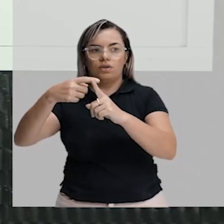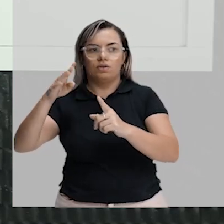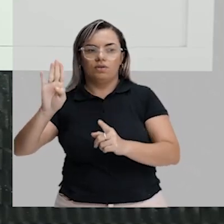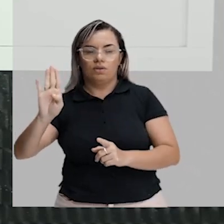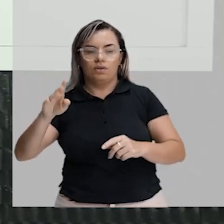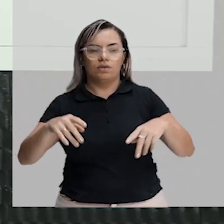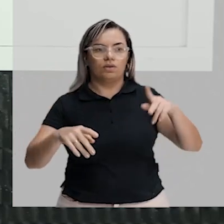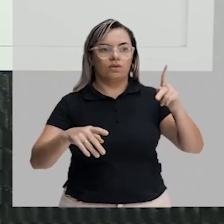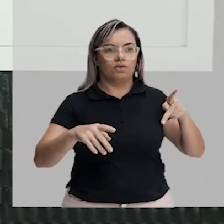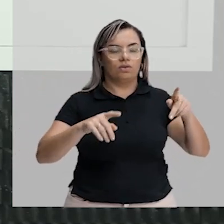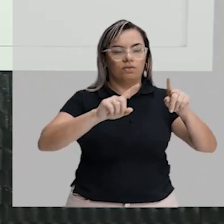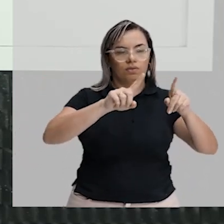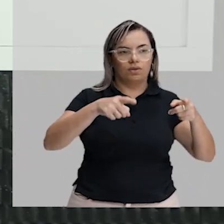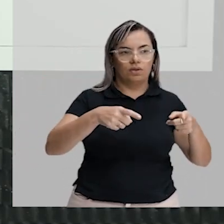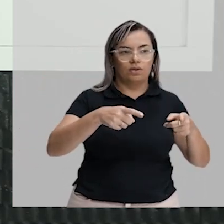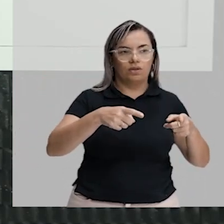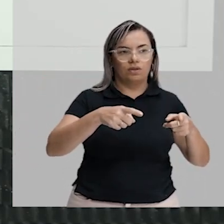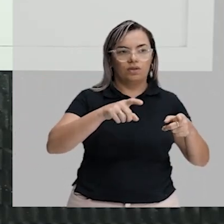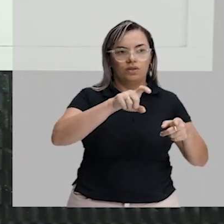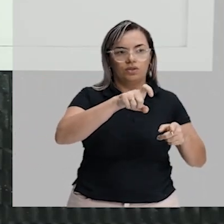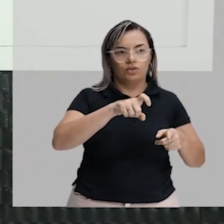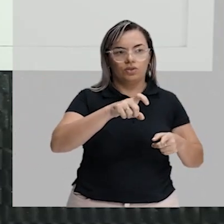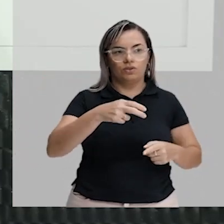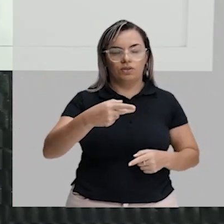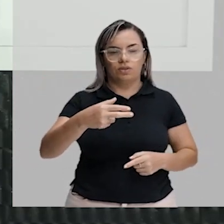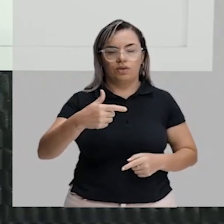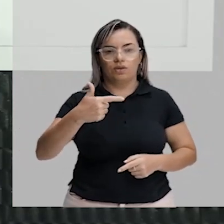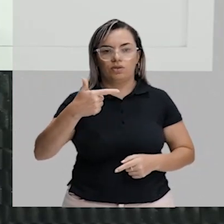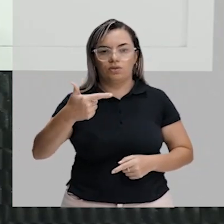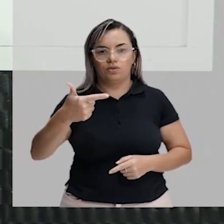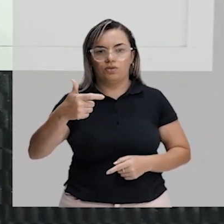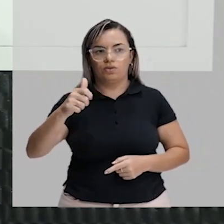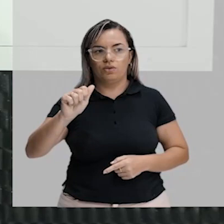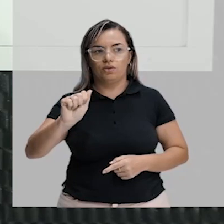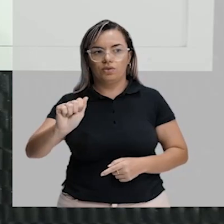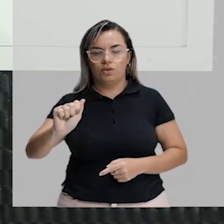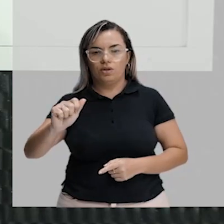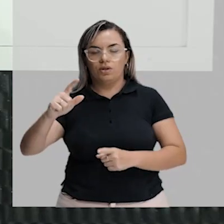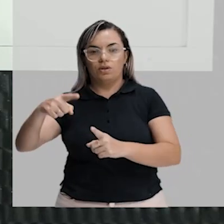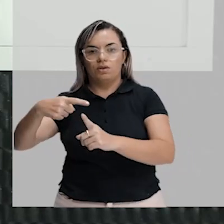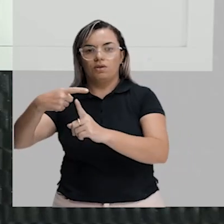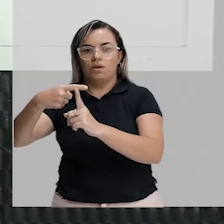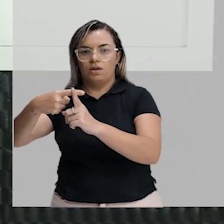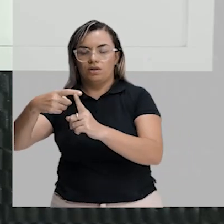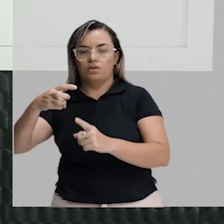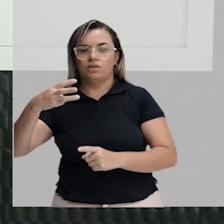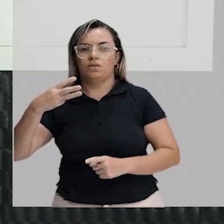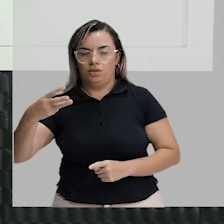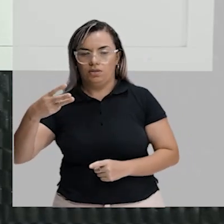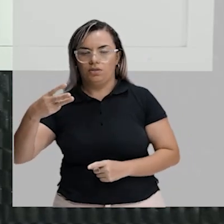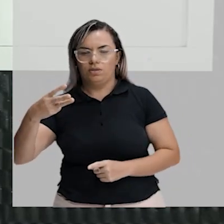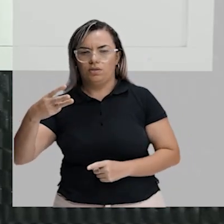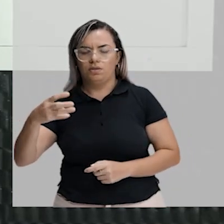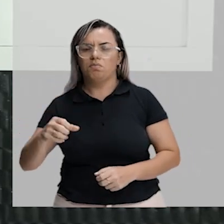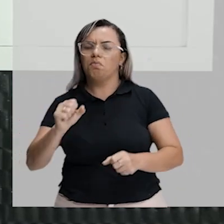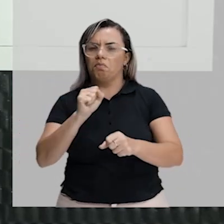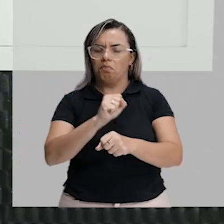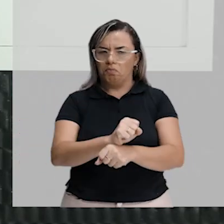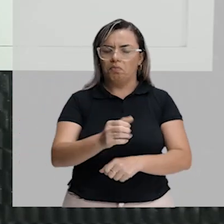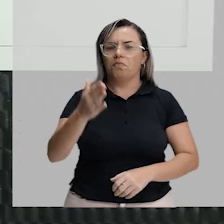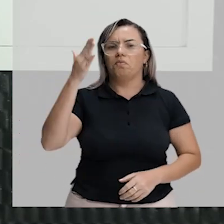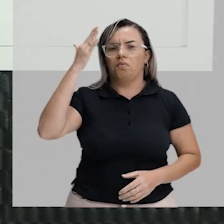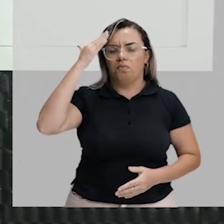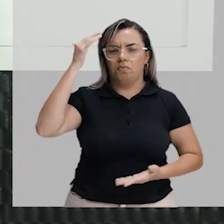2A mais 3. Ok, turma? Então, espero que tenha entendido, espero que tenha